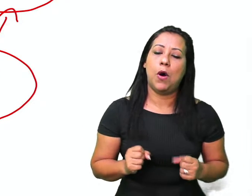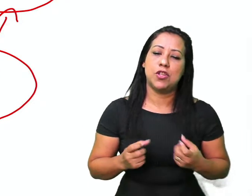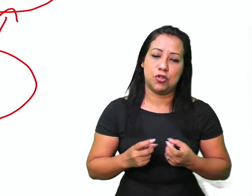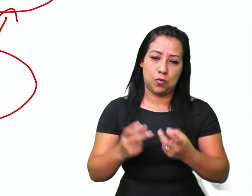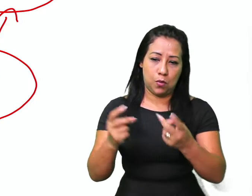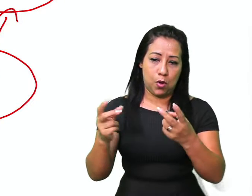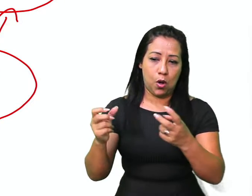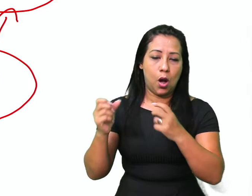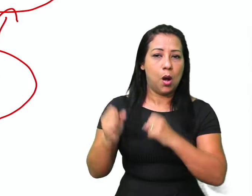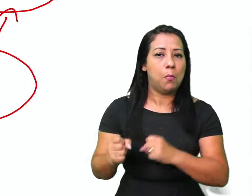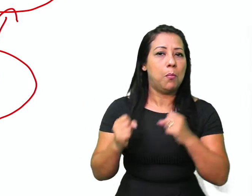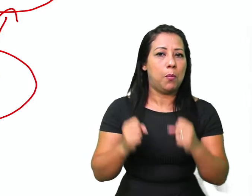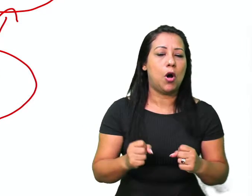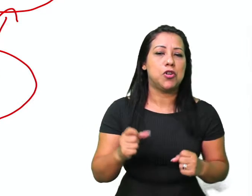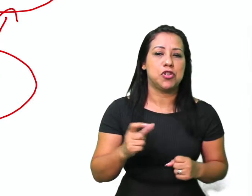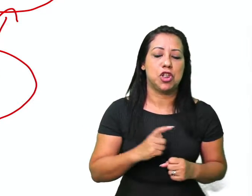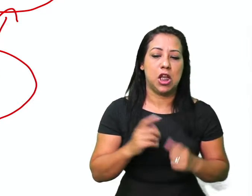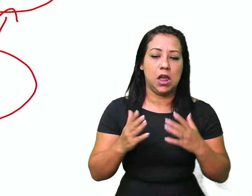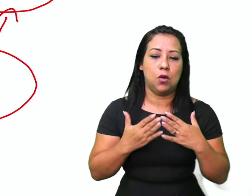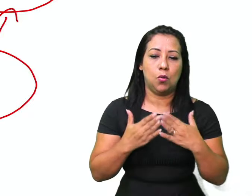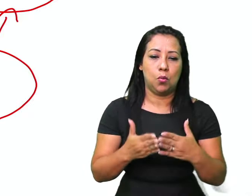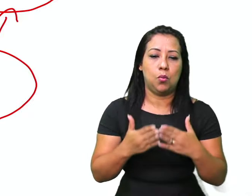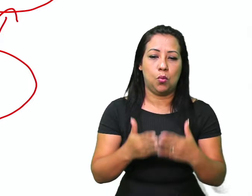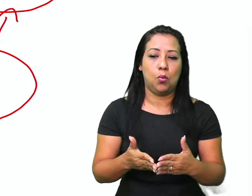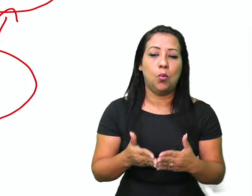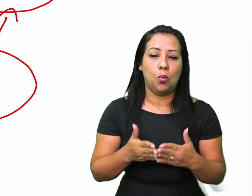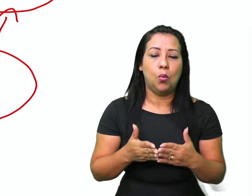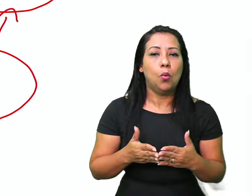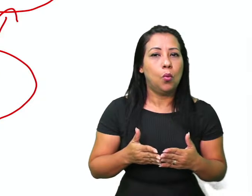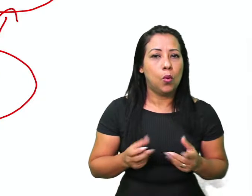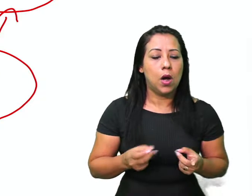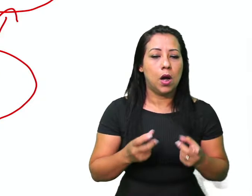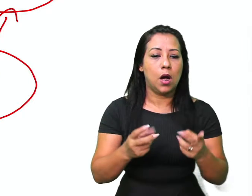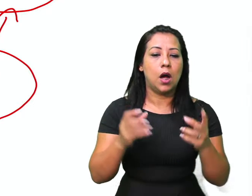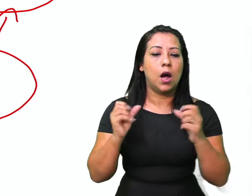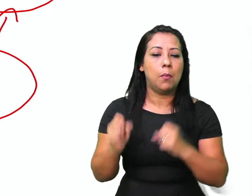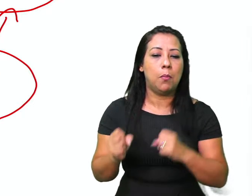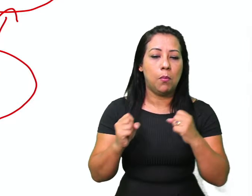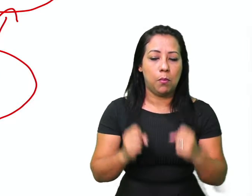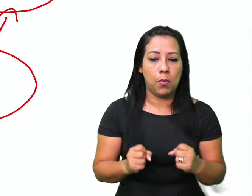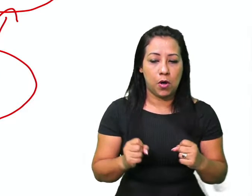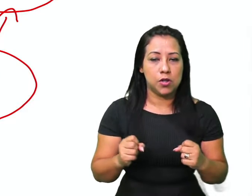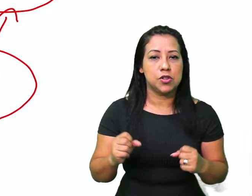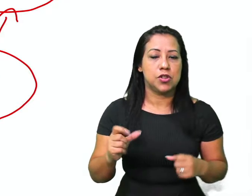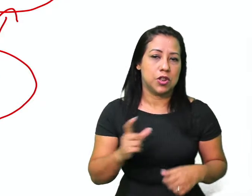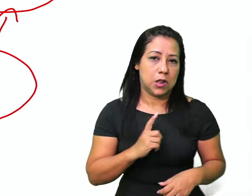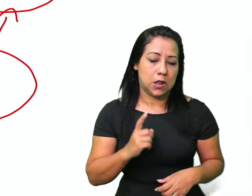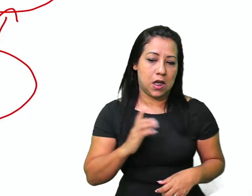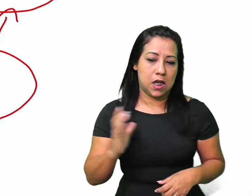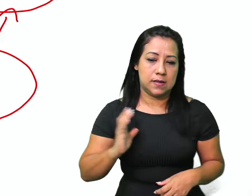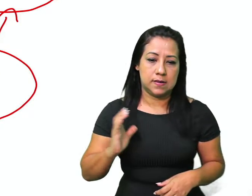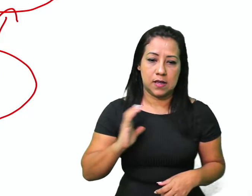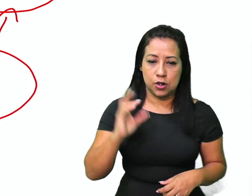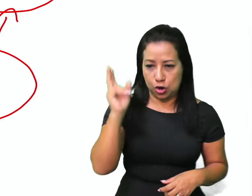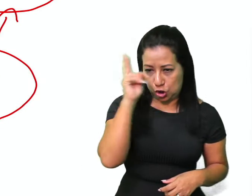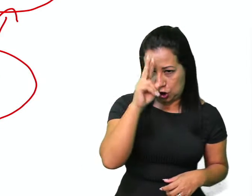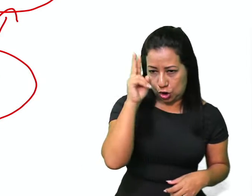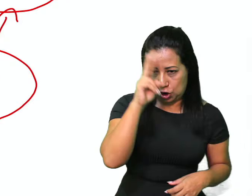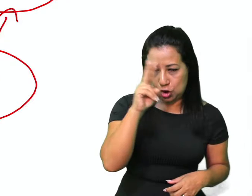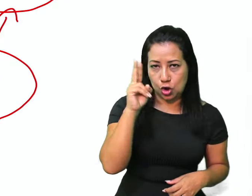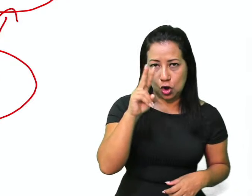ser uma cidade histórica? Pode, como é a cidade de Santos. Ela pode ser uma cidade histórica, turística? Pode,